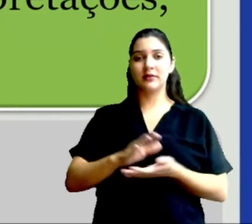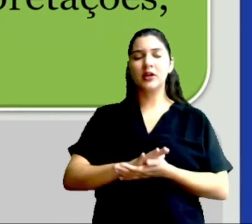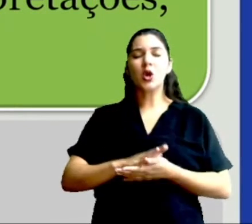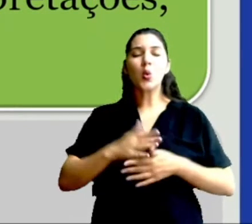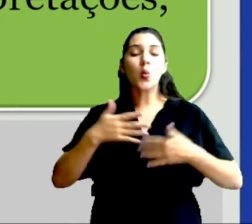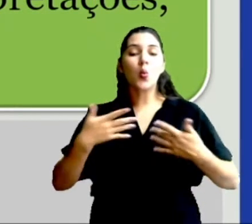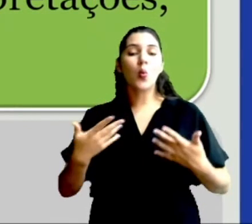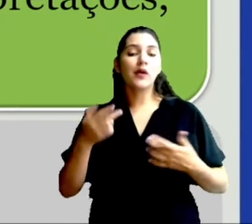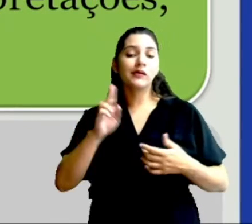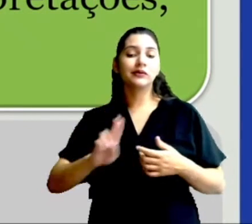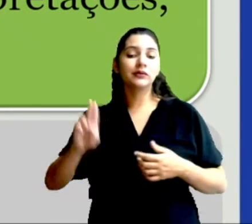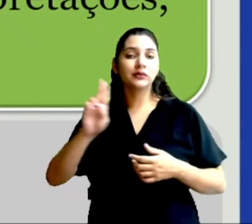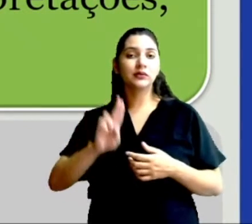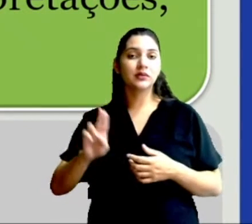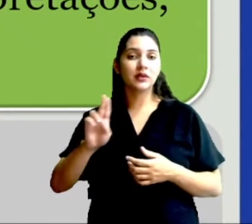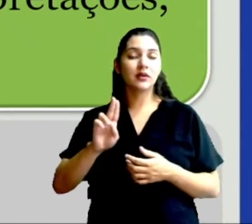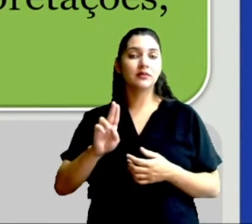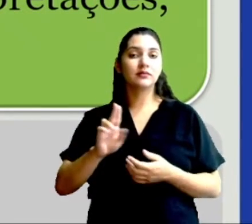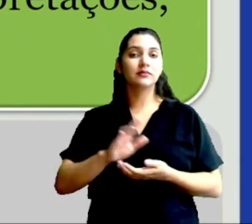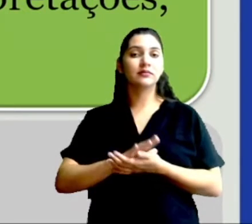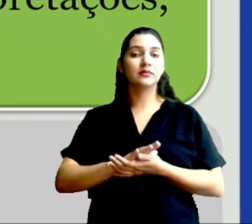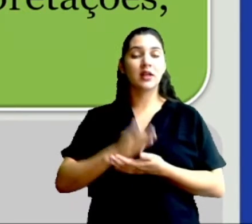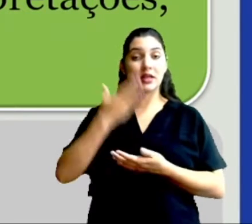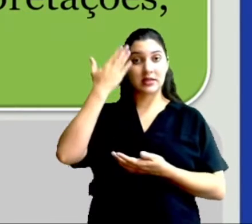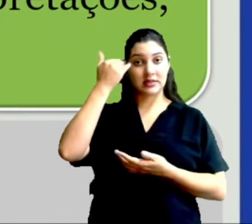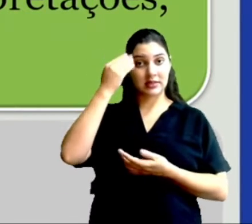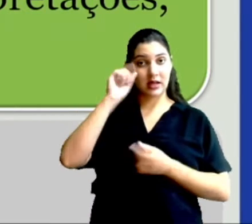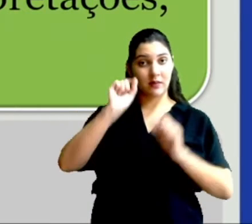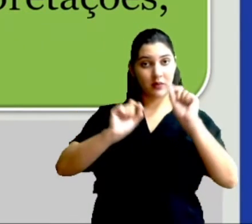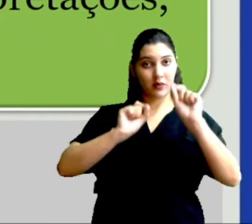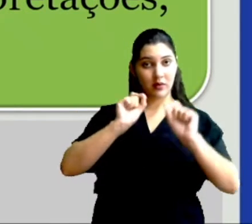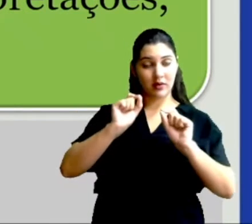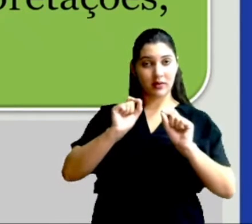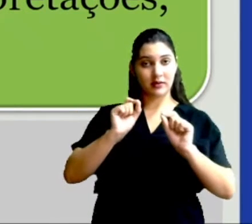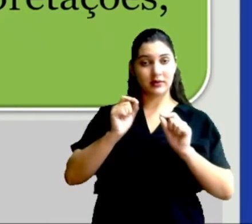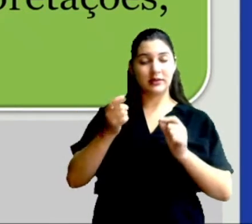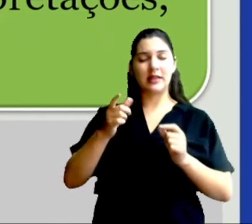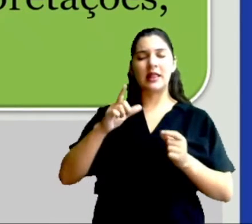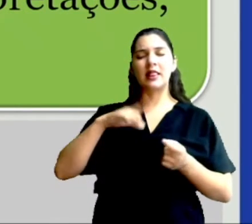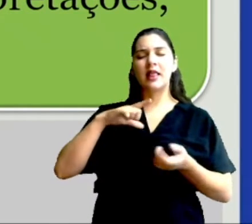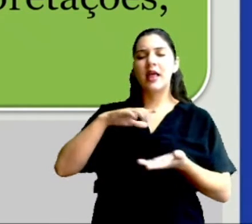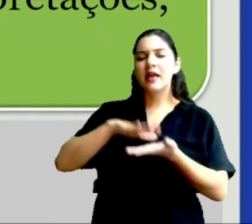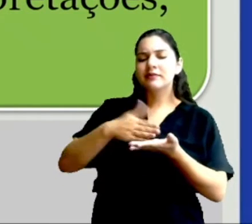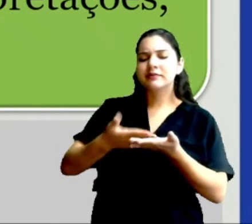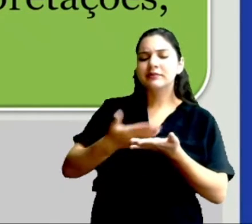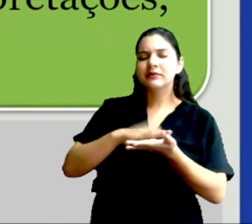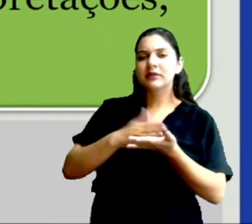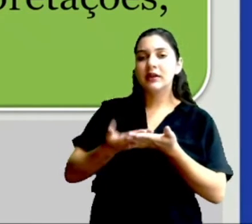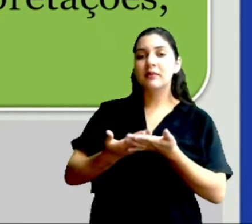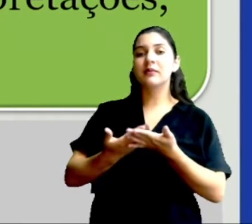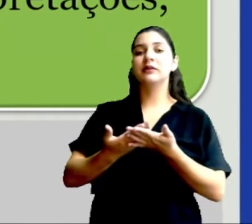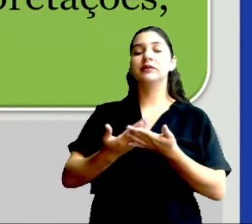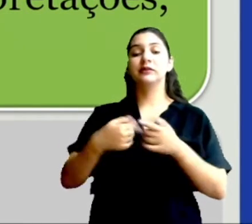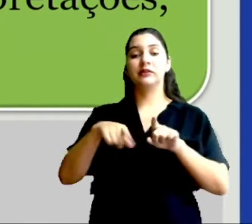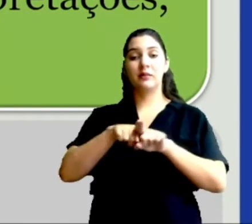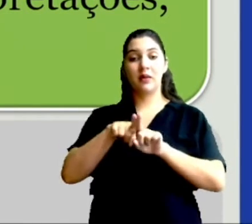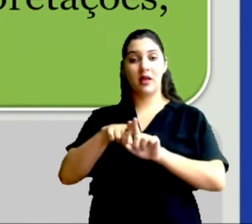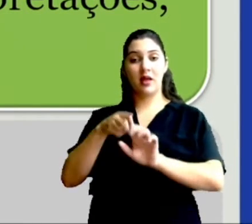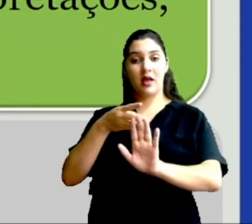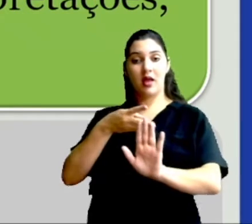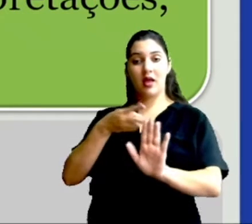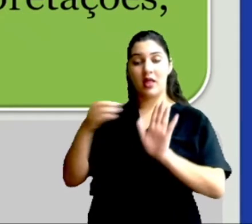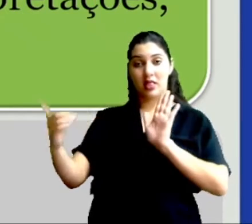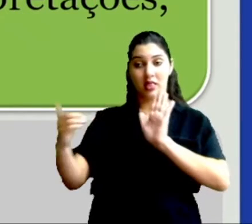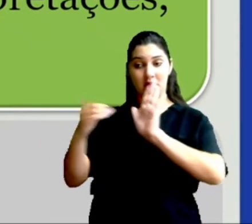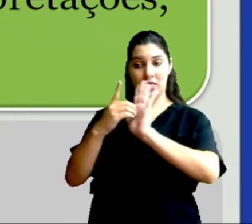E quando ela é utilizada, a gente sabe que sempre em interpretações, tá? E a denotação, ela tem